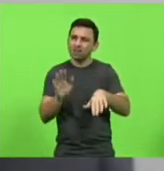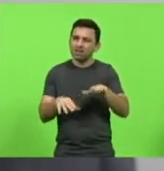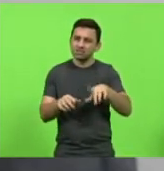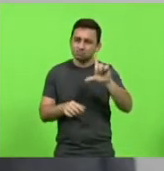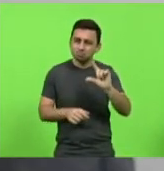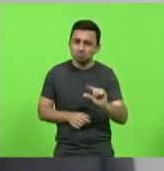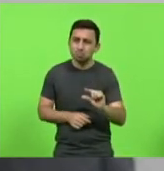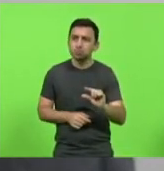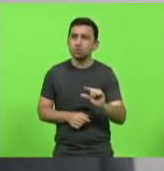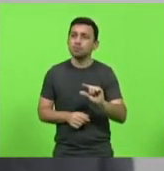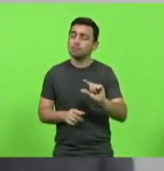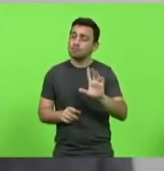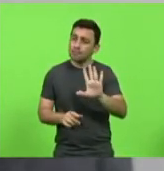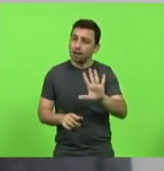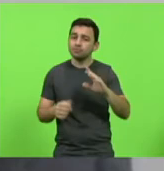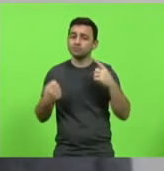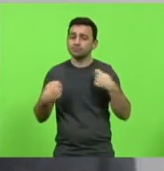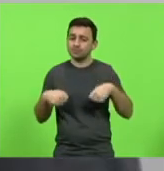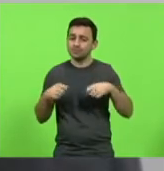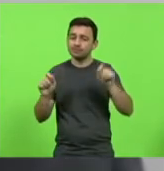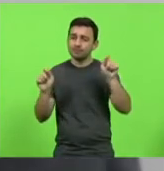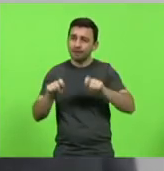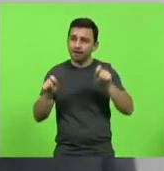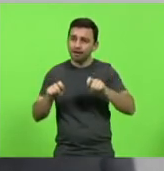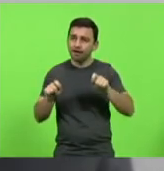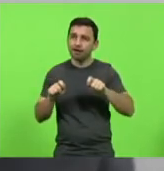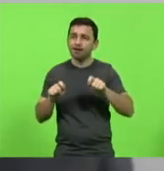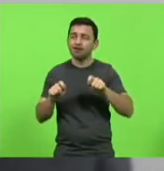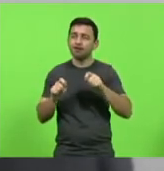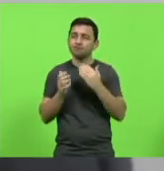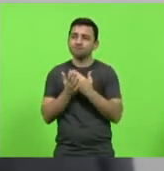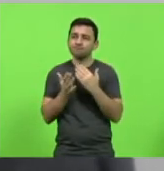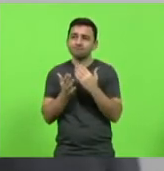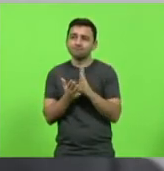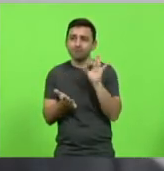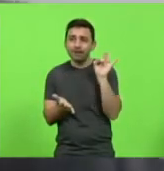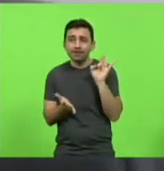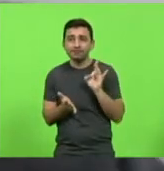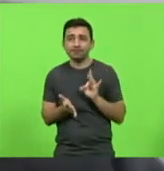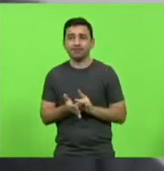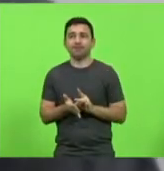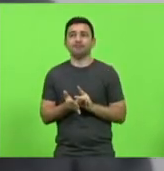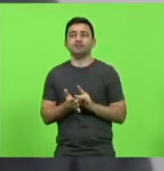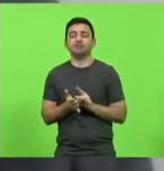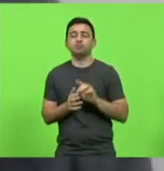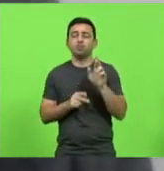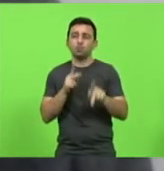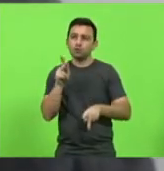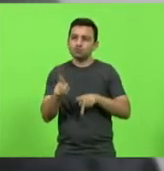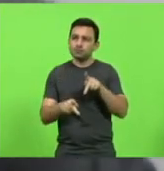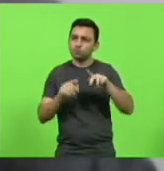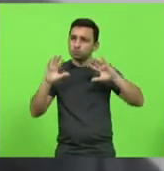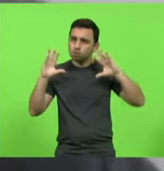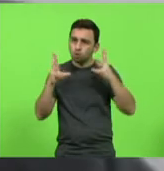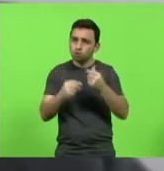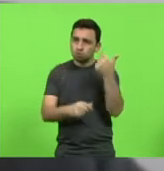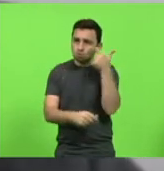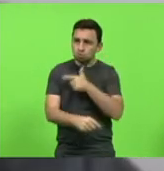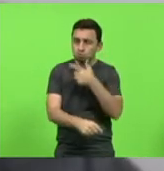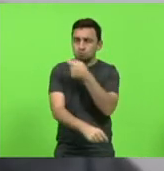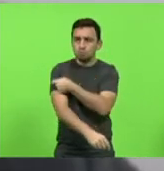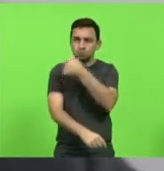diminutas, mas que isso possa acontecer para que nós possamos, de fato, ter a população imunizada. Além